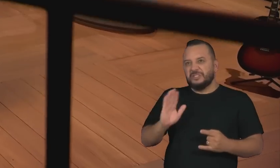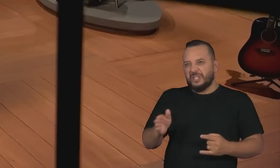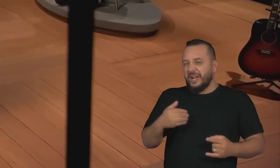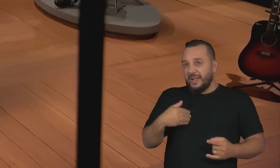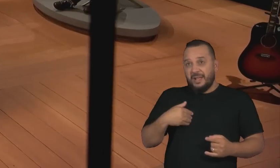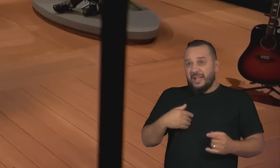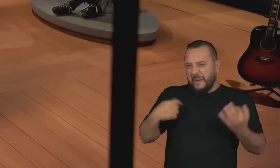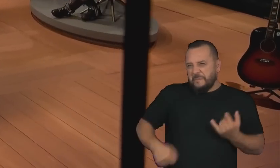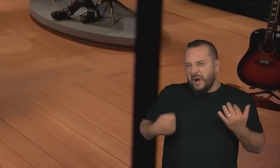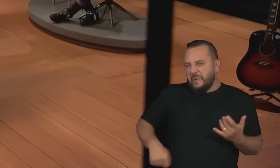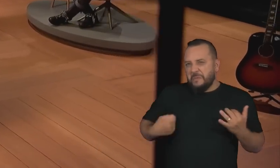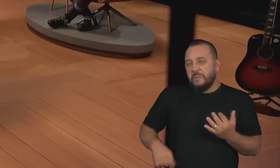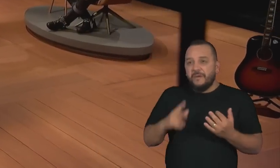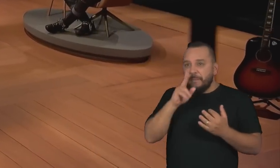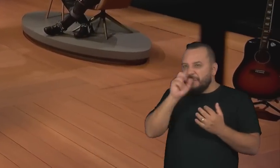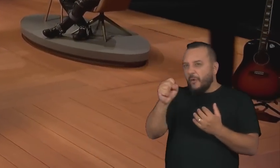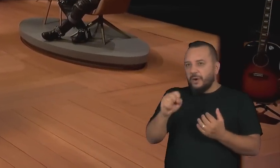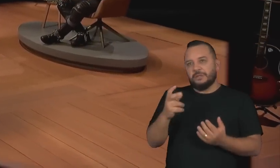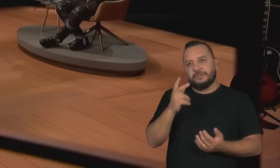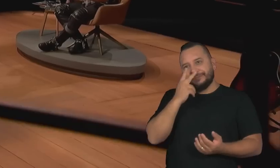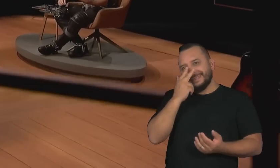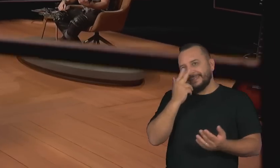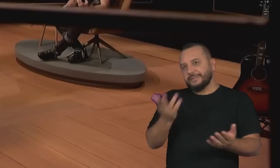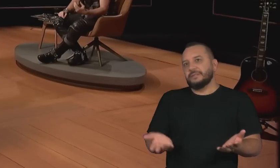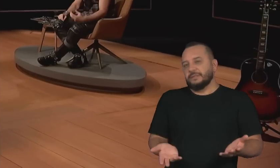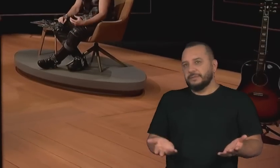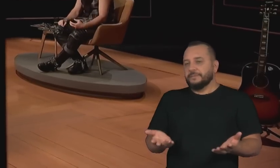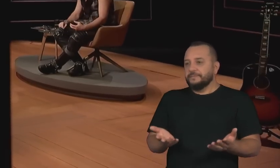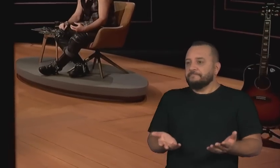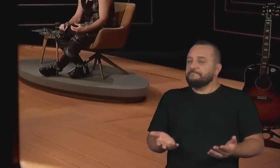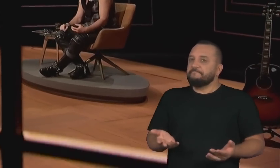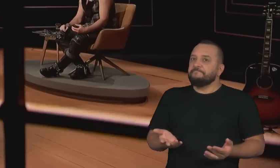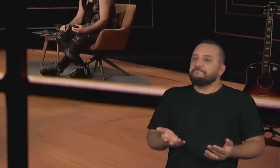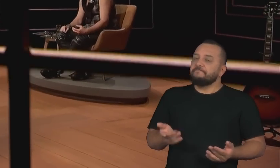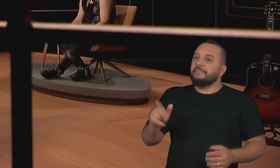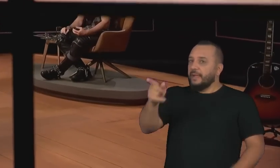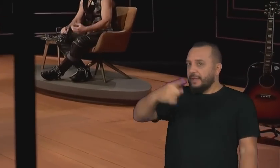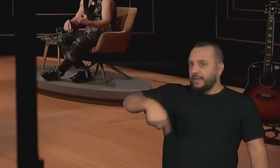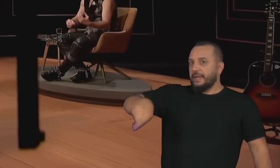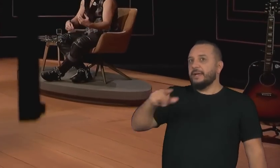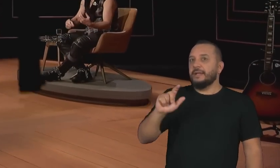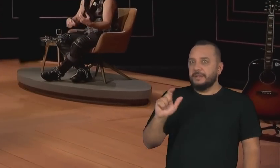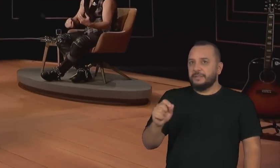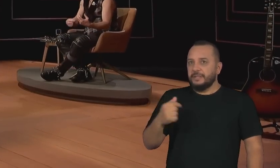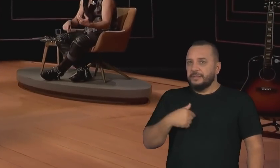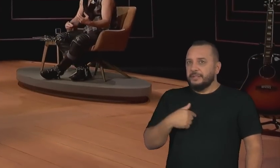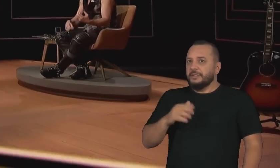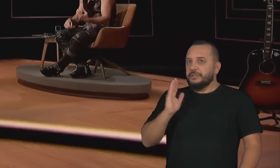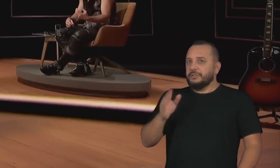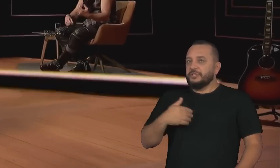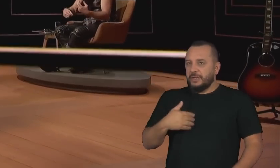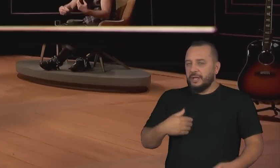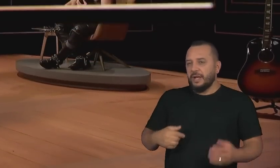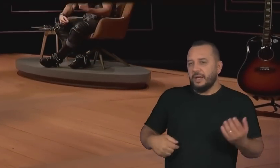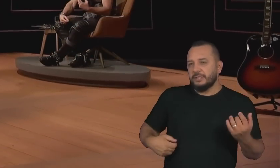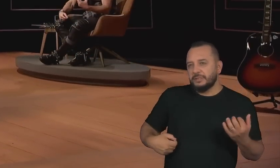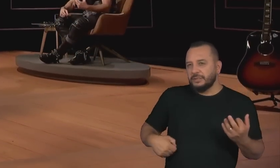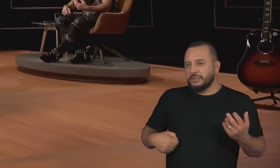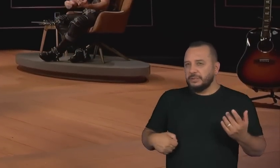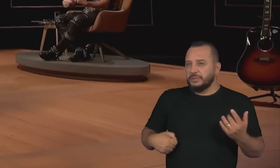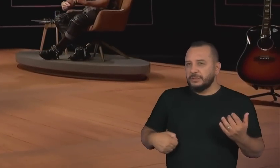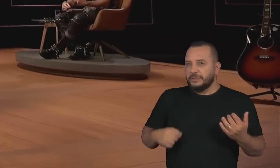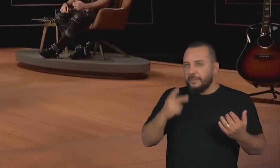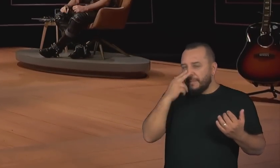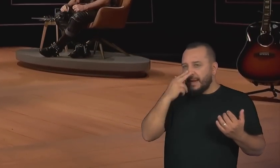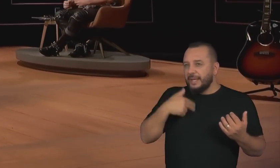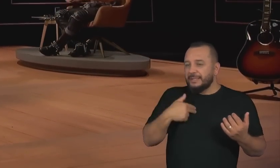são notas mais pesadas. E às vezes eles fazem the tuning, né, a afinação uma abaixo